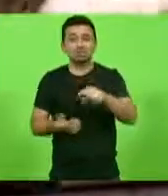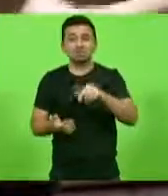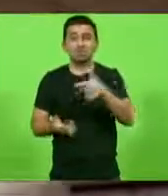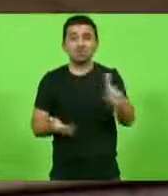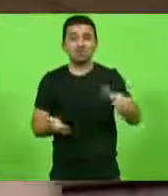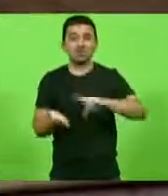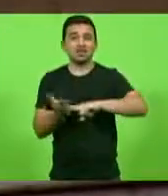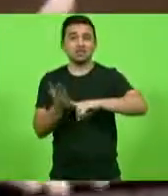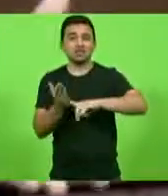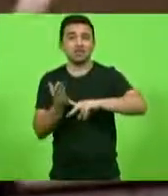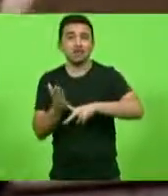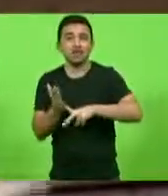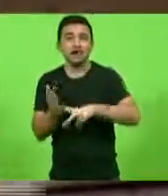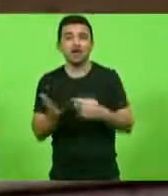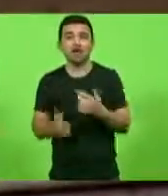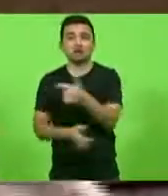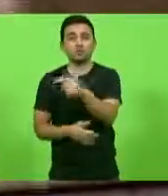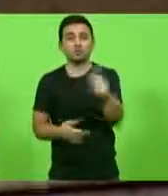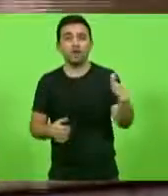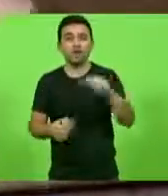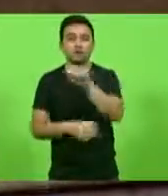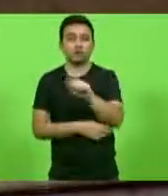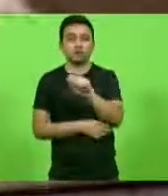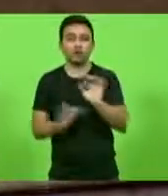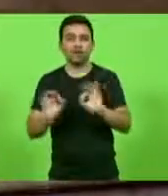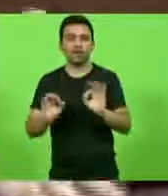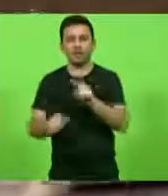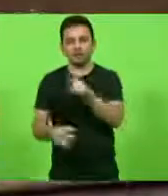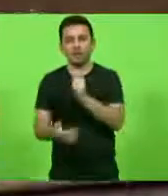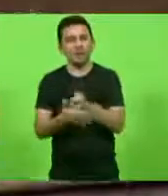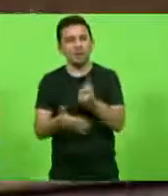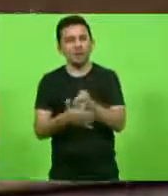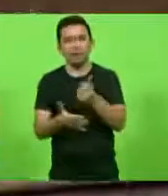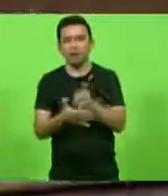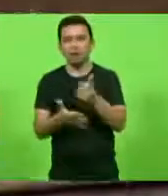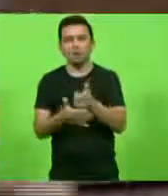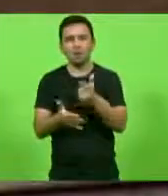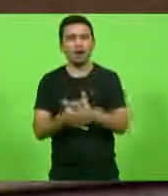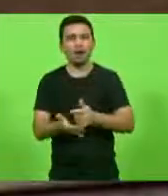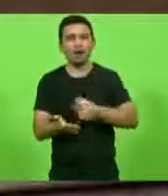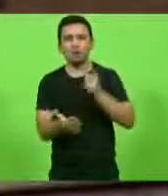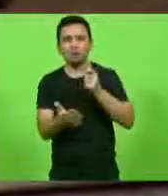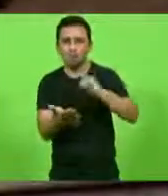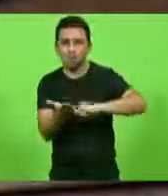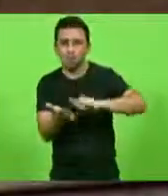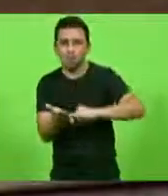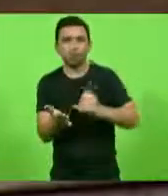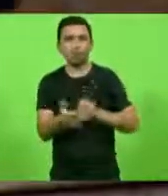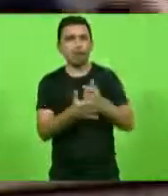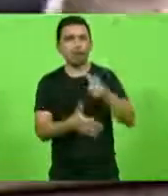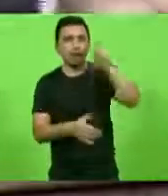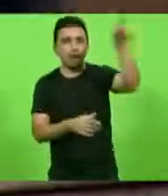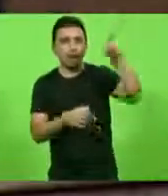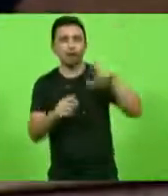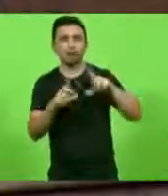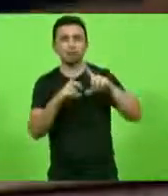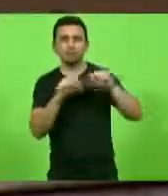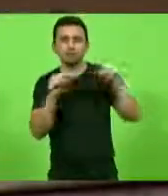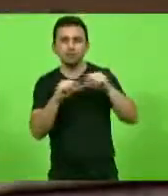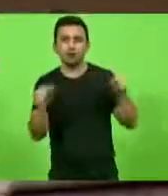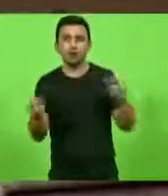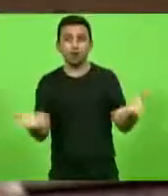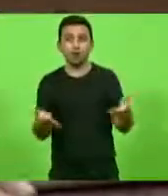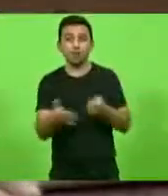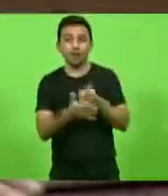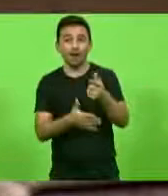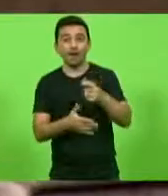de associação, mas ele paga. Ele paga e paga e paga e paga. Paga Santa Catarina, paga Brasília e agora paga as obras de